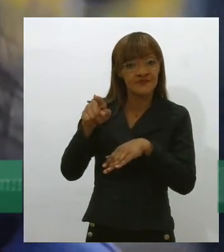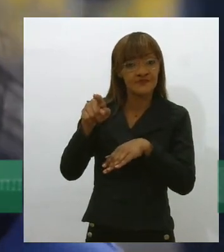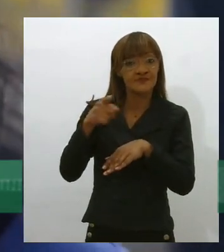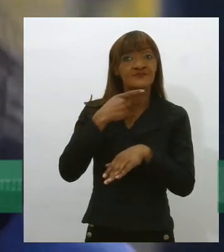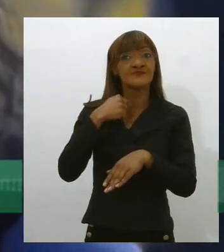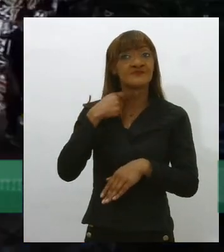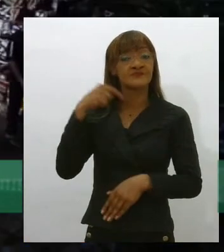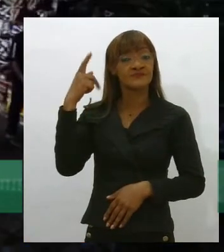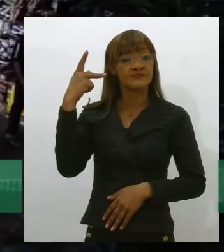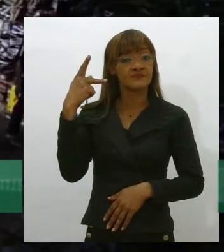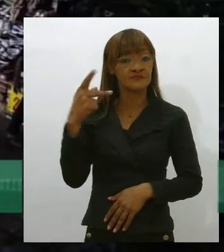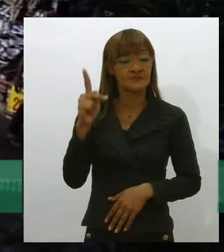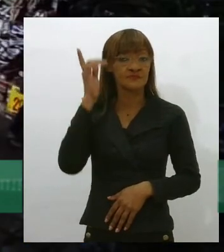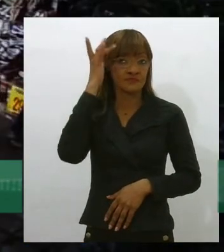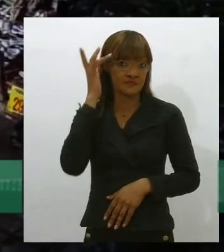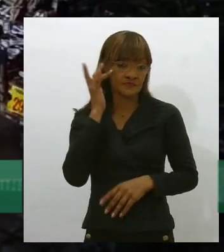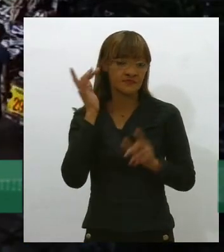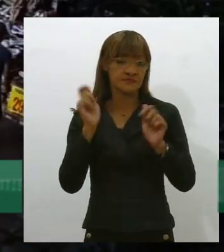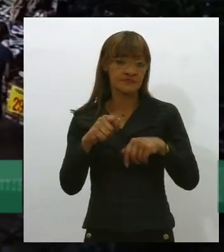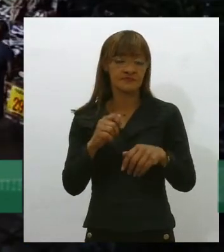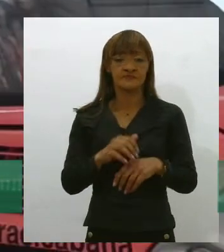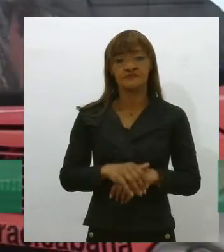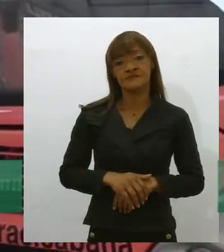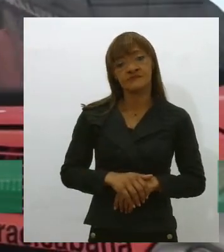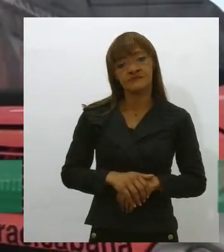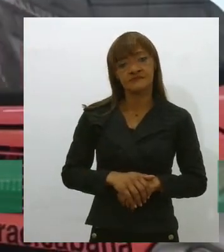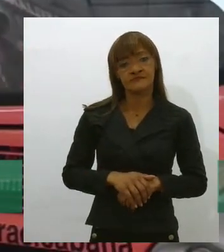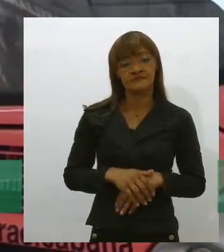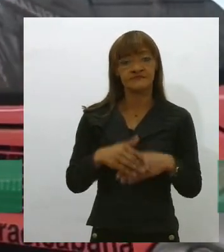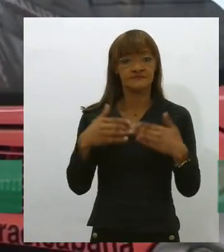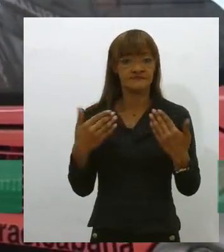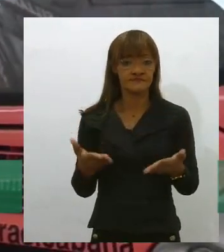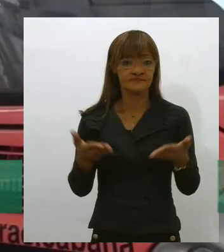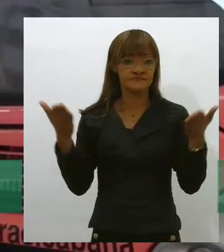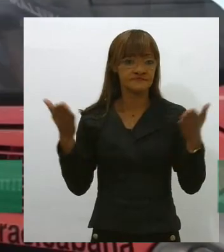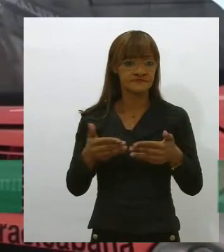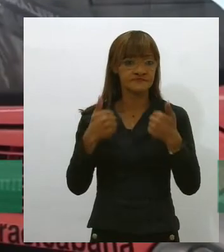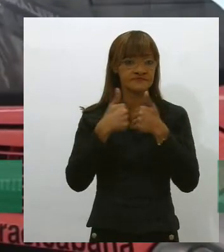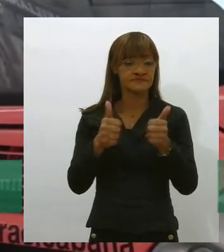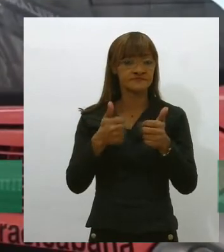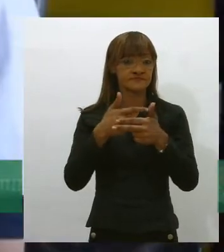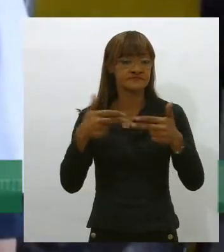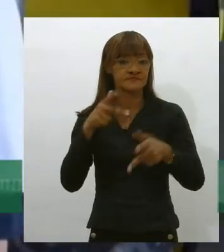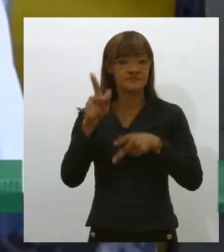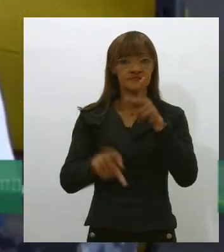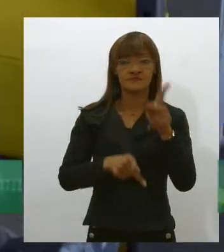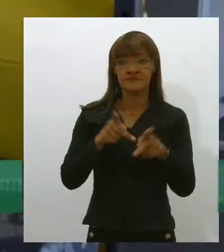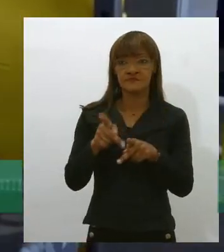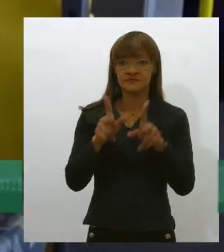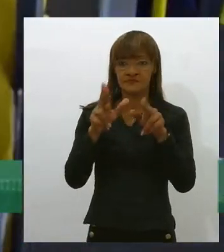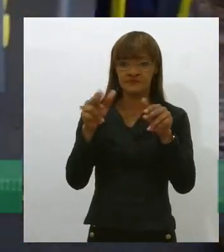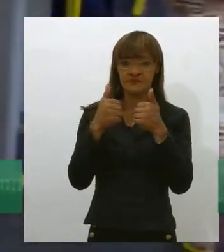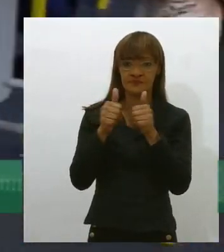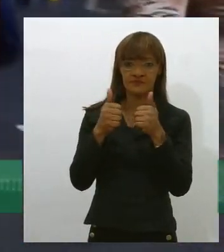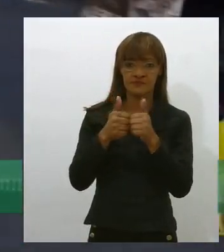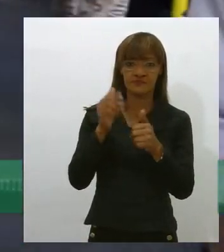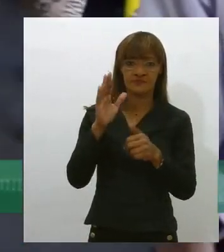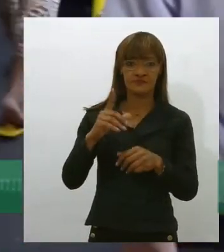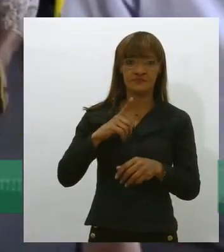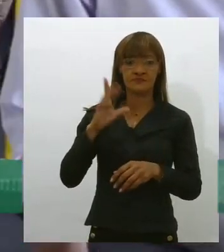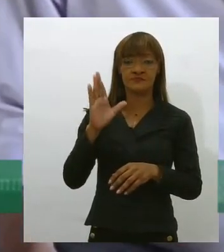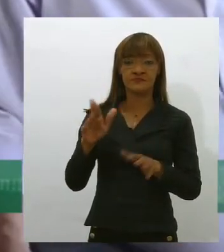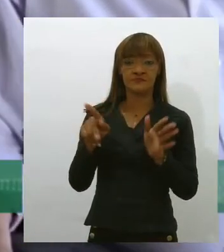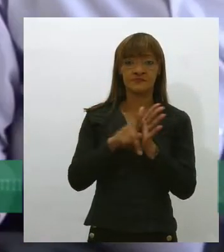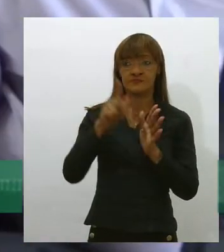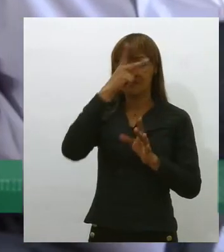acha que ia necessário passado e por falar em interesse da população assim como no ônibus onde é que passa reservado para gestantes